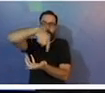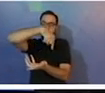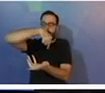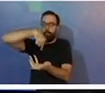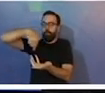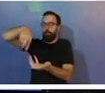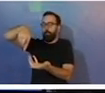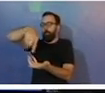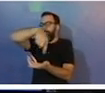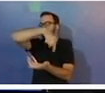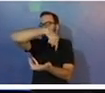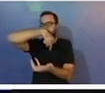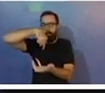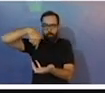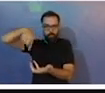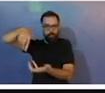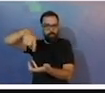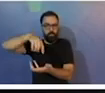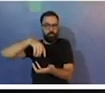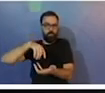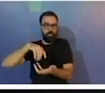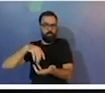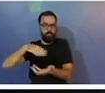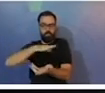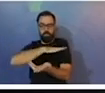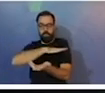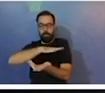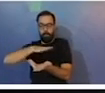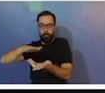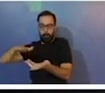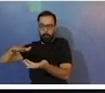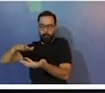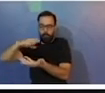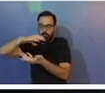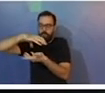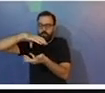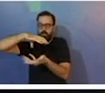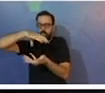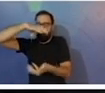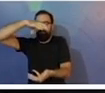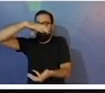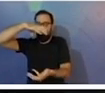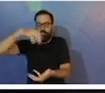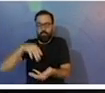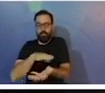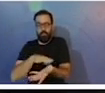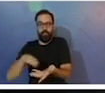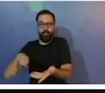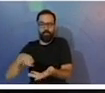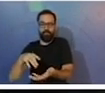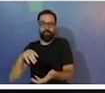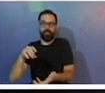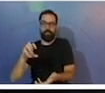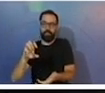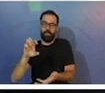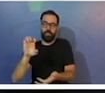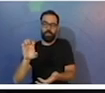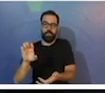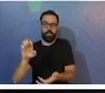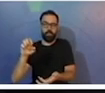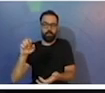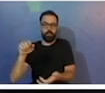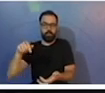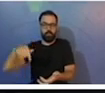importante paralelo que fica na horizontal, que é a linha do Equador. Essa linha divide o planeta em